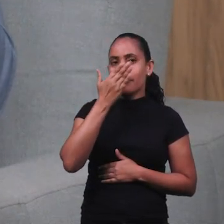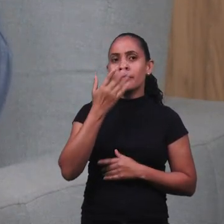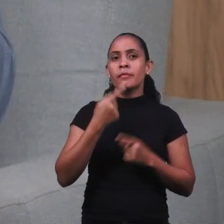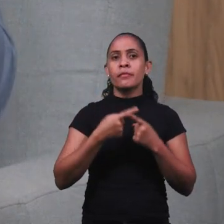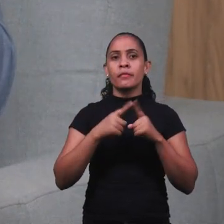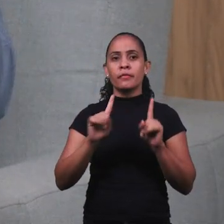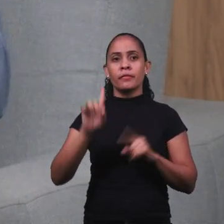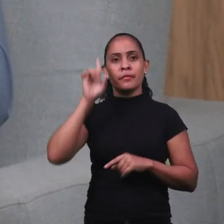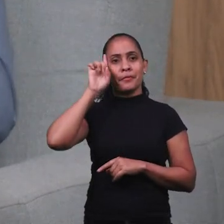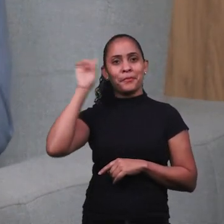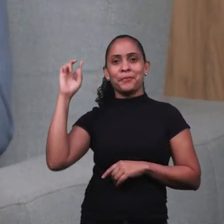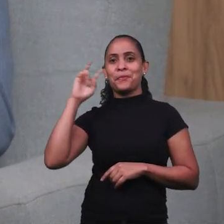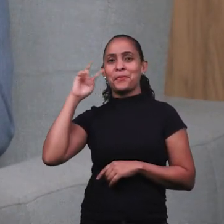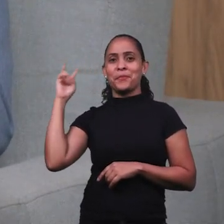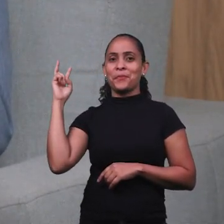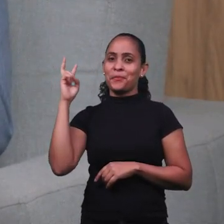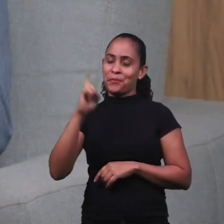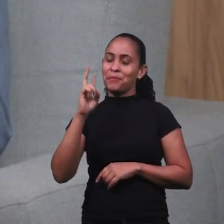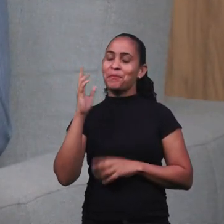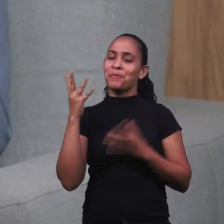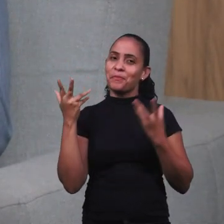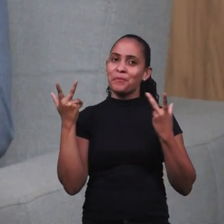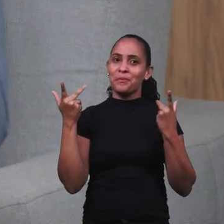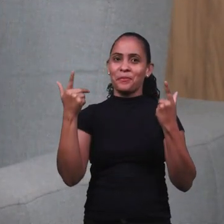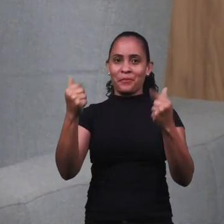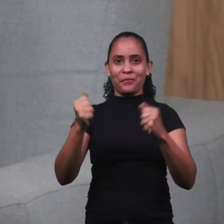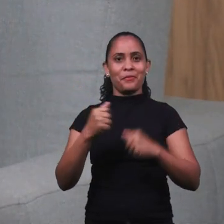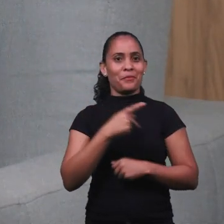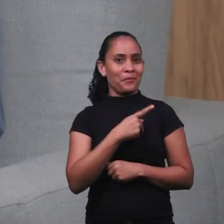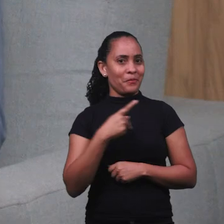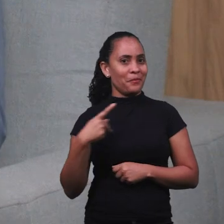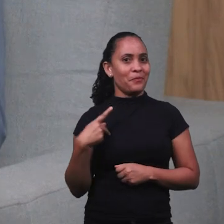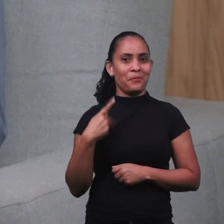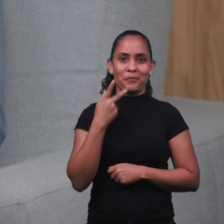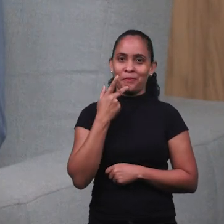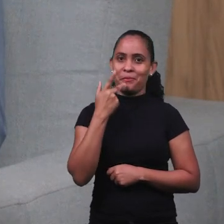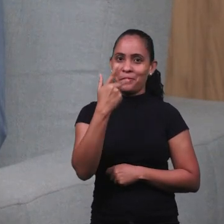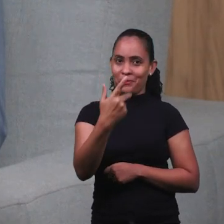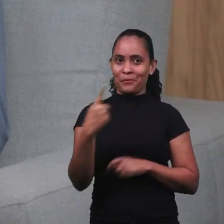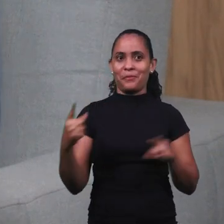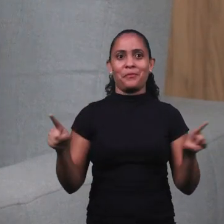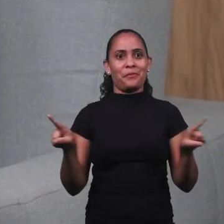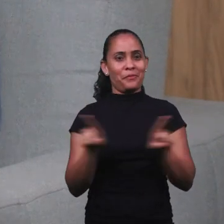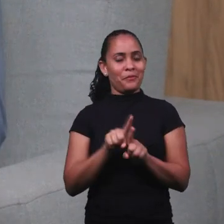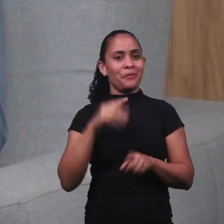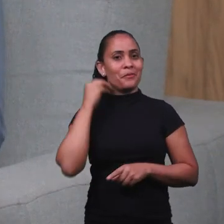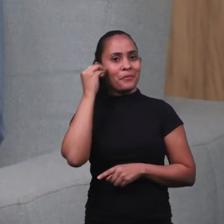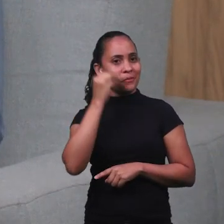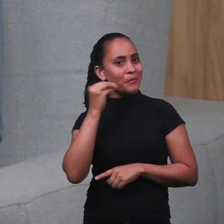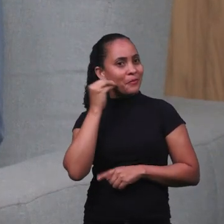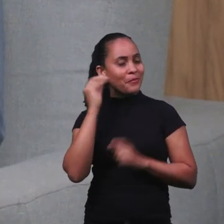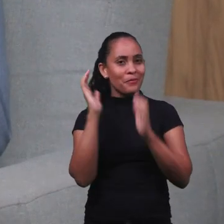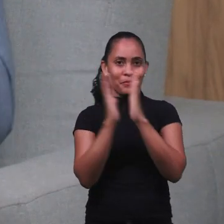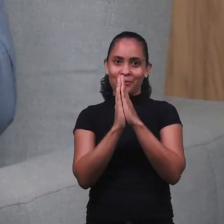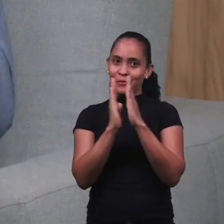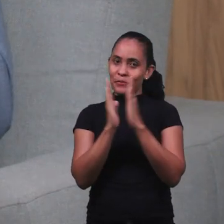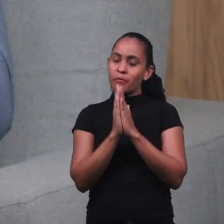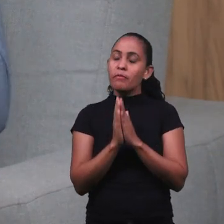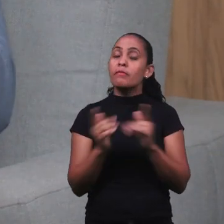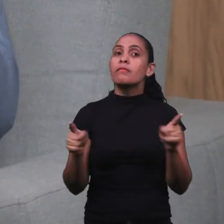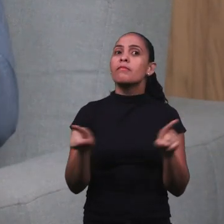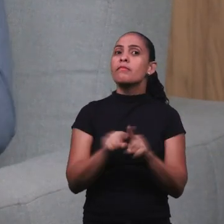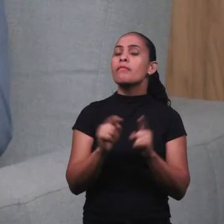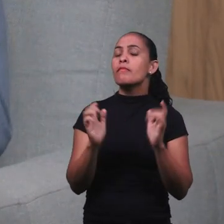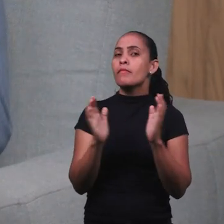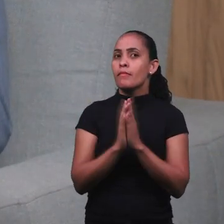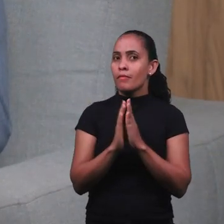Deus está vendo. Glória a Deus. E que maravilha! O pastor citou aqui a respeito da experiência da oração. E a oração